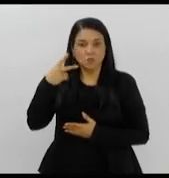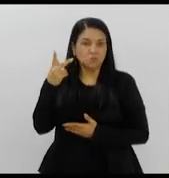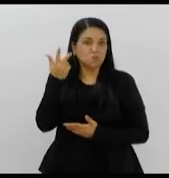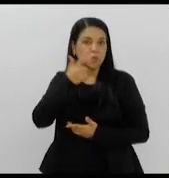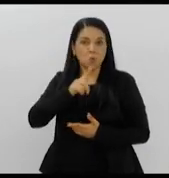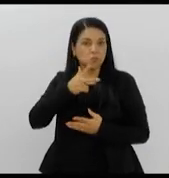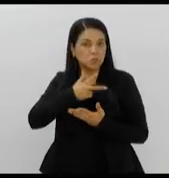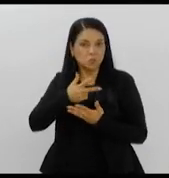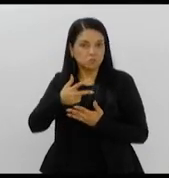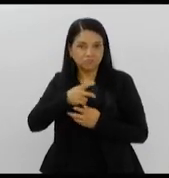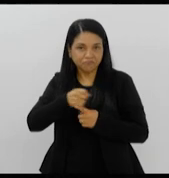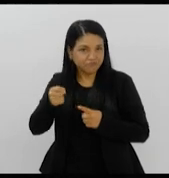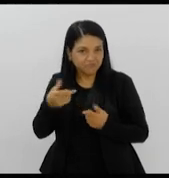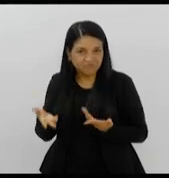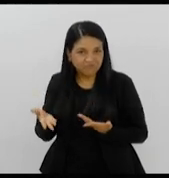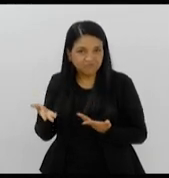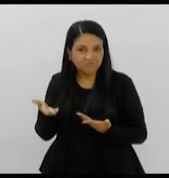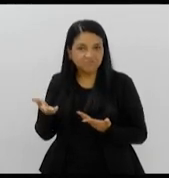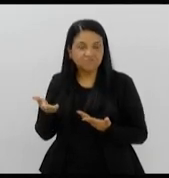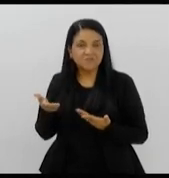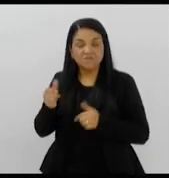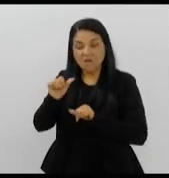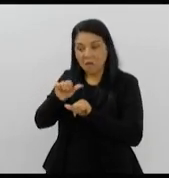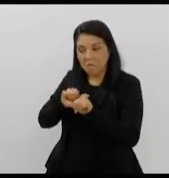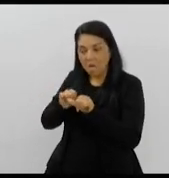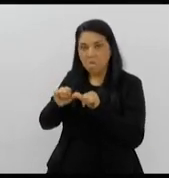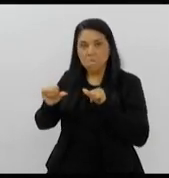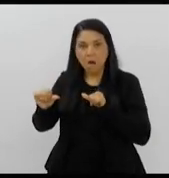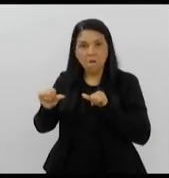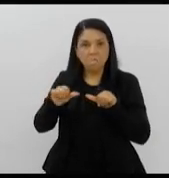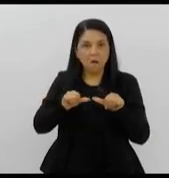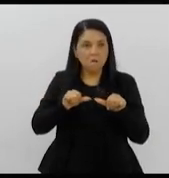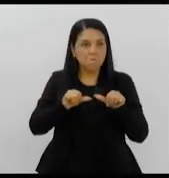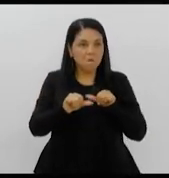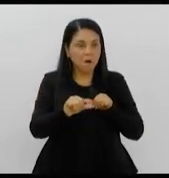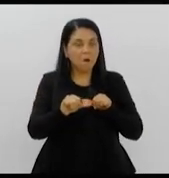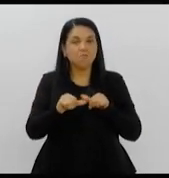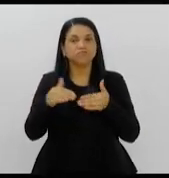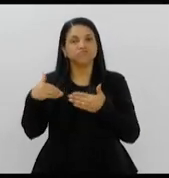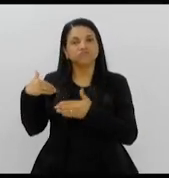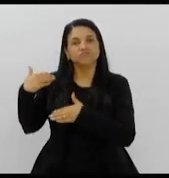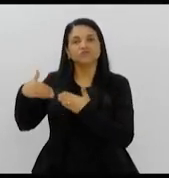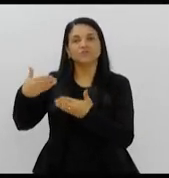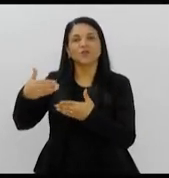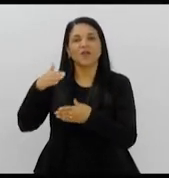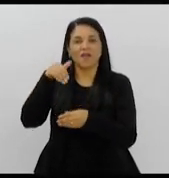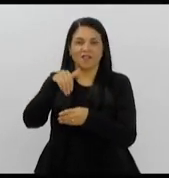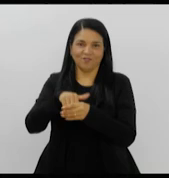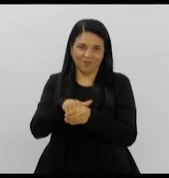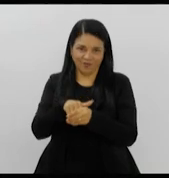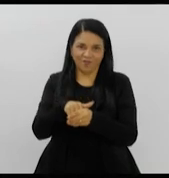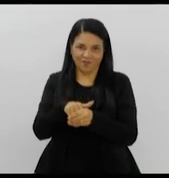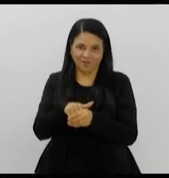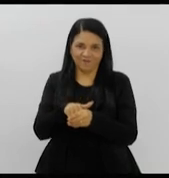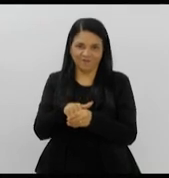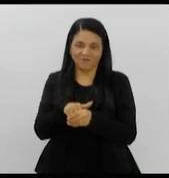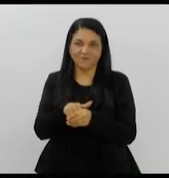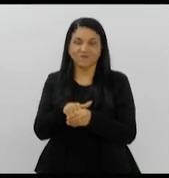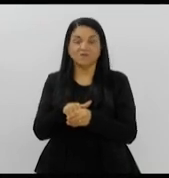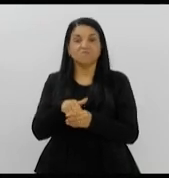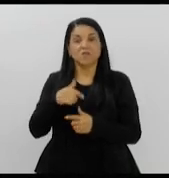elegeu. É só para ver a alternância dos processos eleitorais. Já